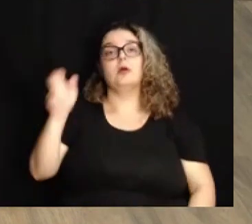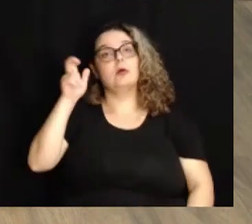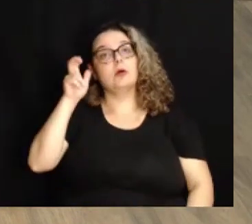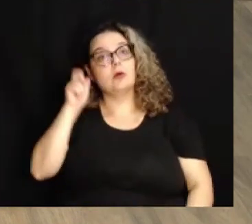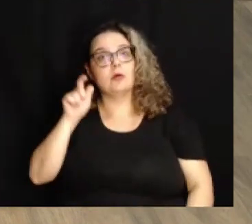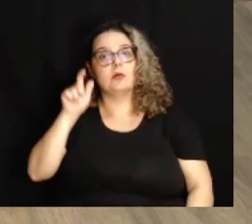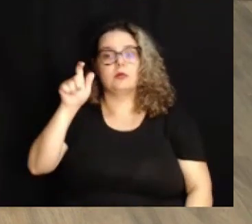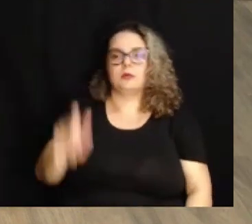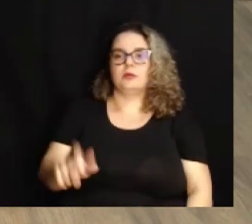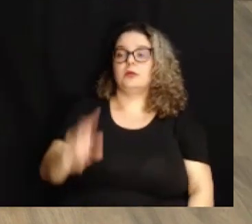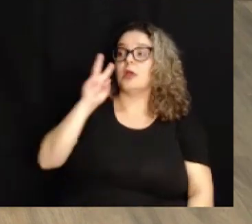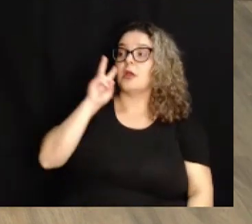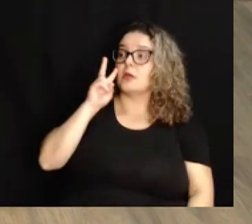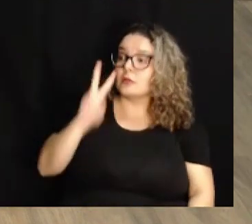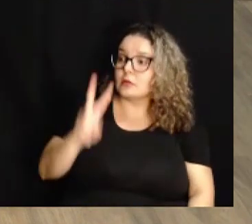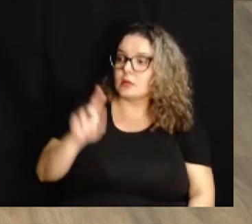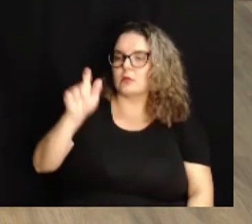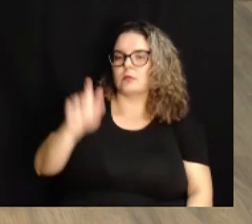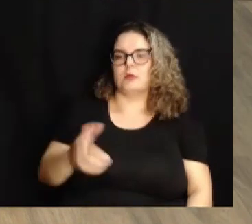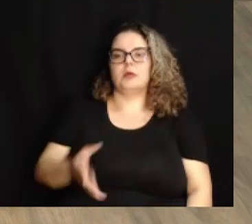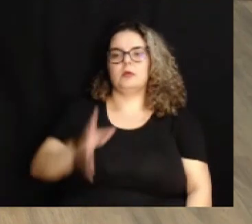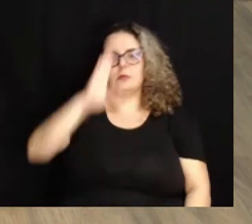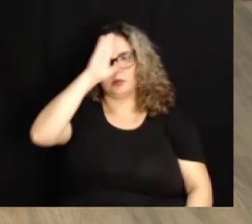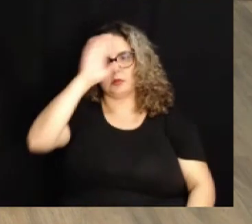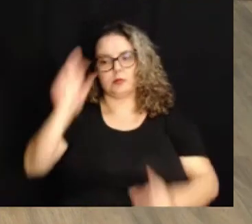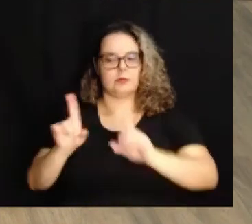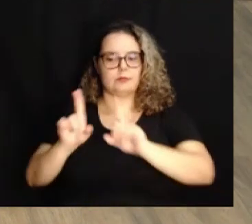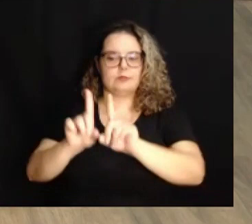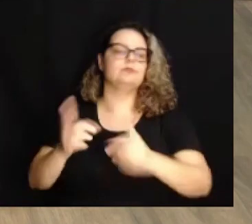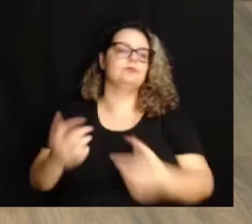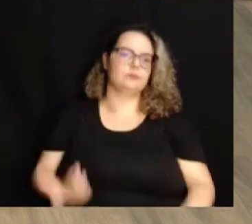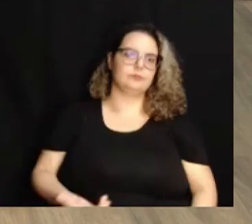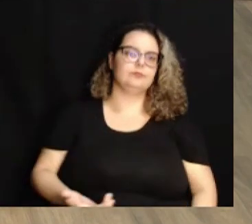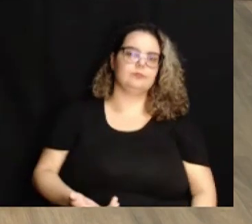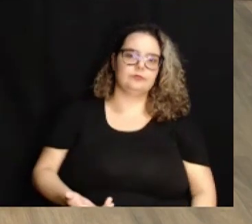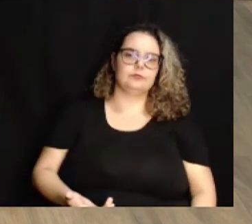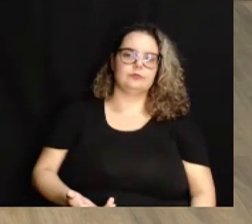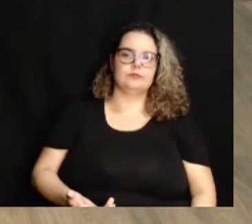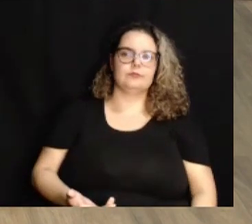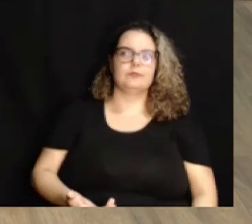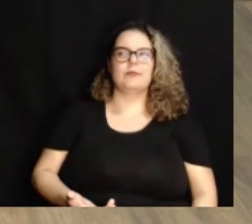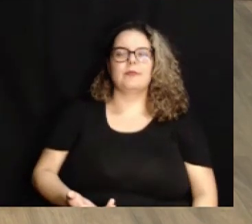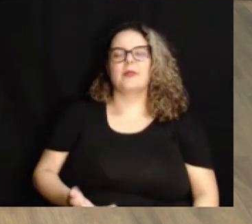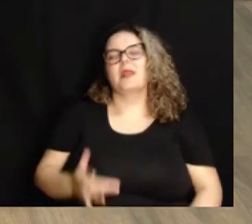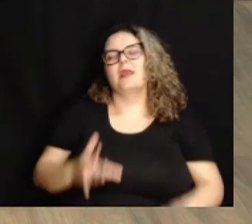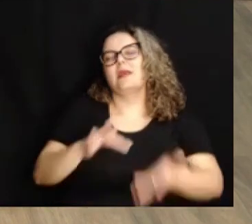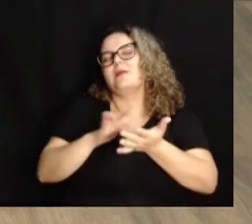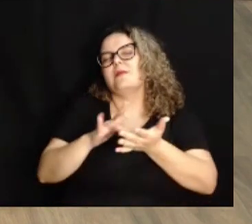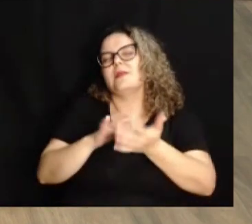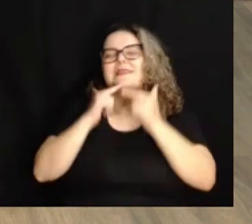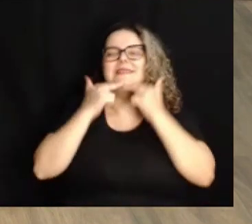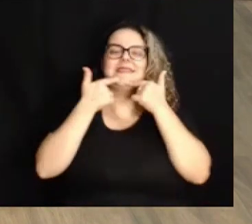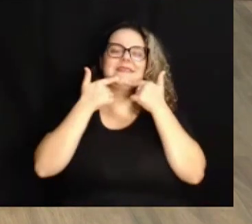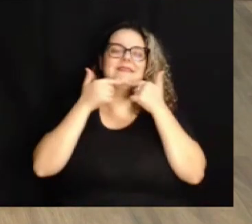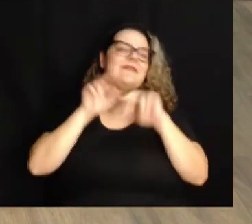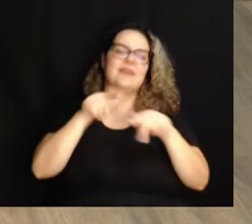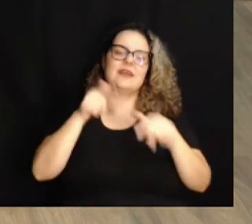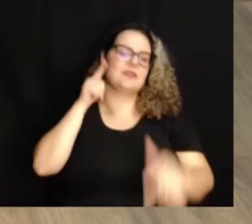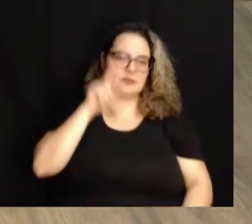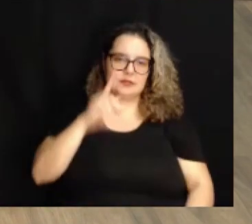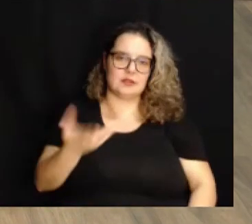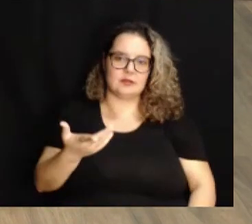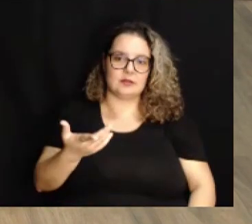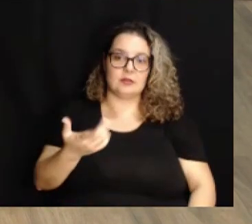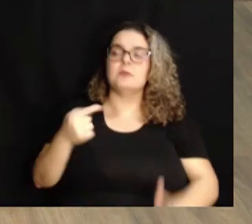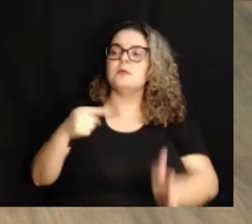pessoa, principalmente que ela está do seu lado ali. E disfarçar sorriso, muitos conseguem, sabe? Então perguntar de verdade, você está